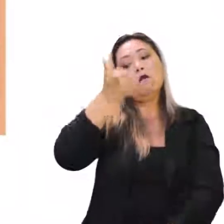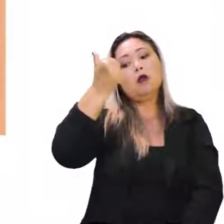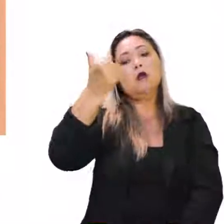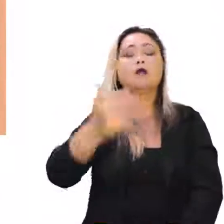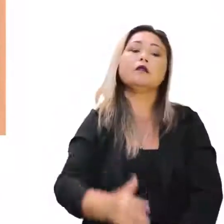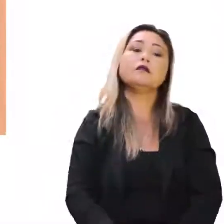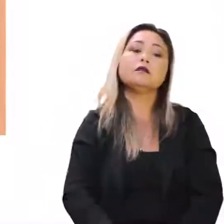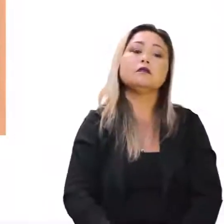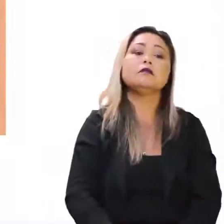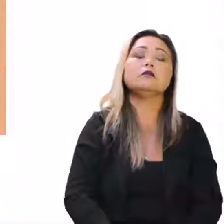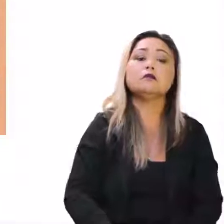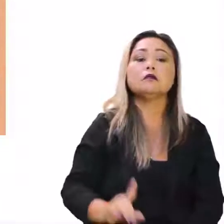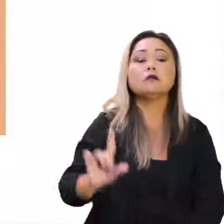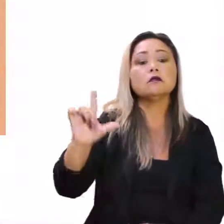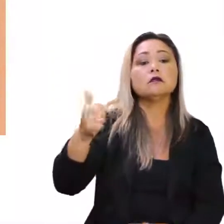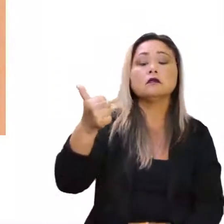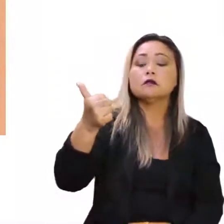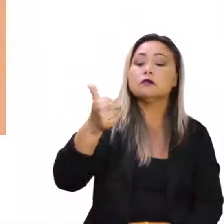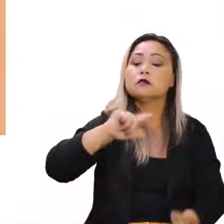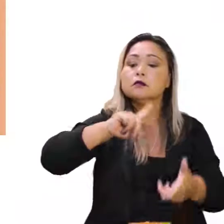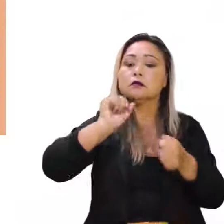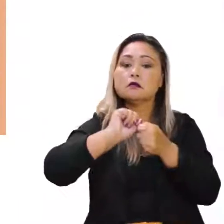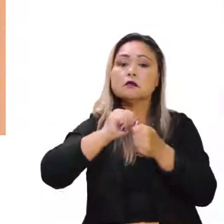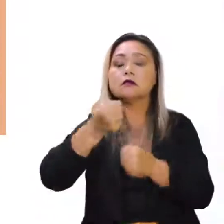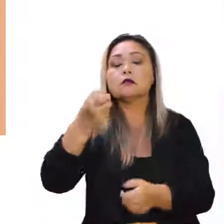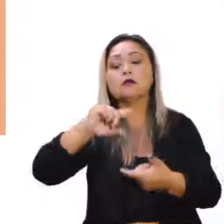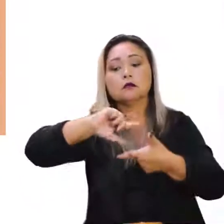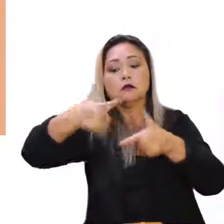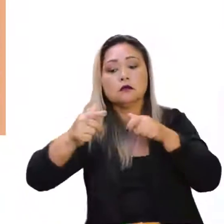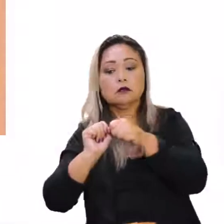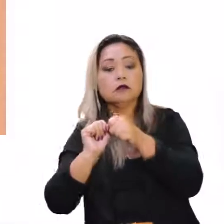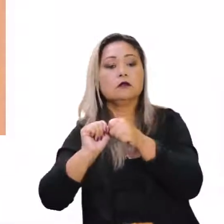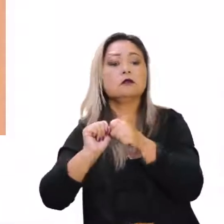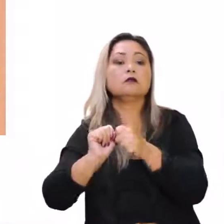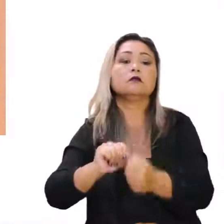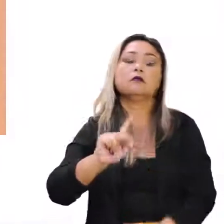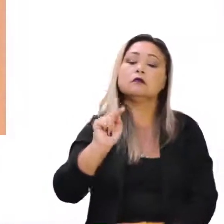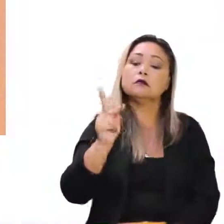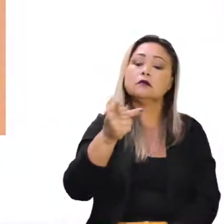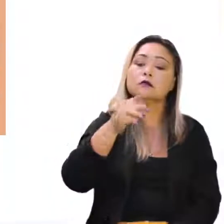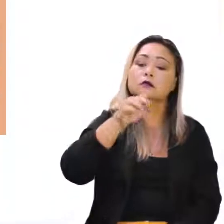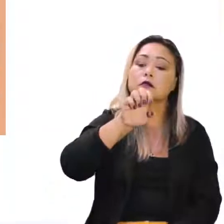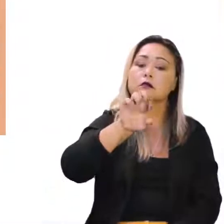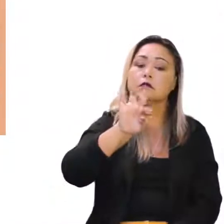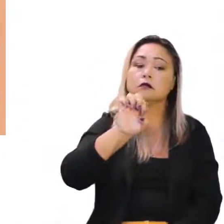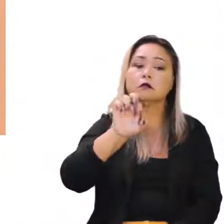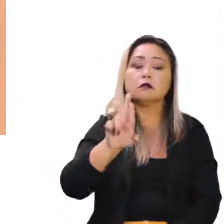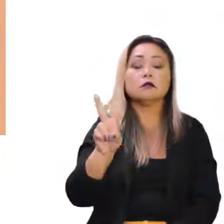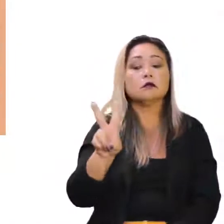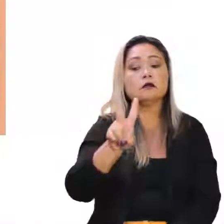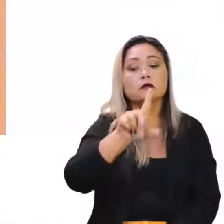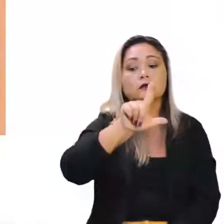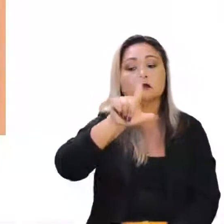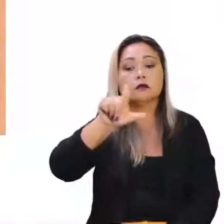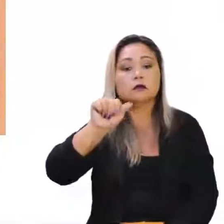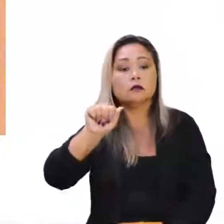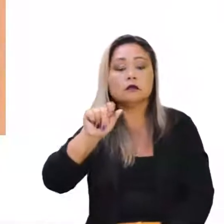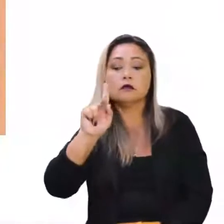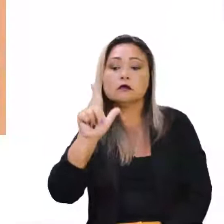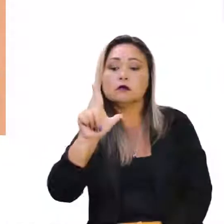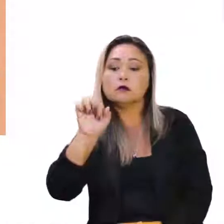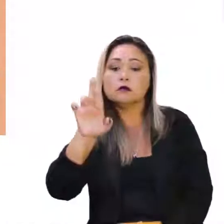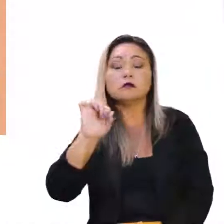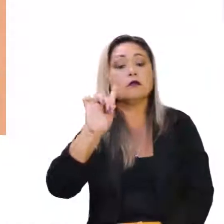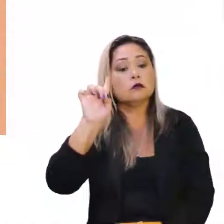pessoal? Então, ó, teve a primeira geração, modernismo, né? Heitor Villa-Lobos, de Cavalcante. Depois vocês